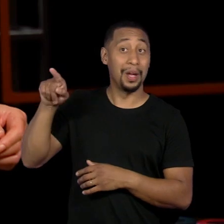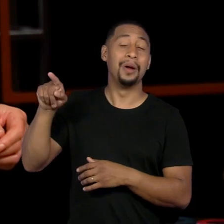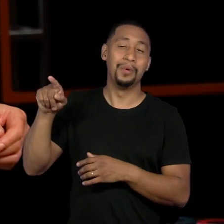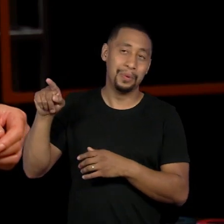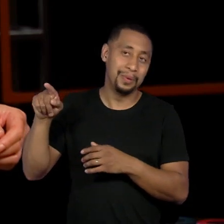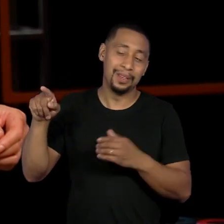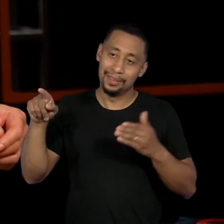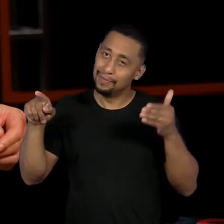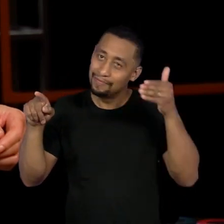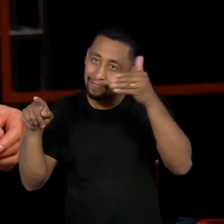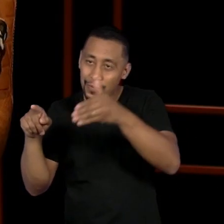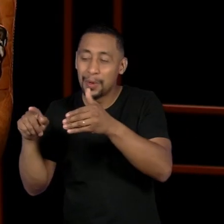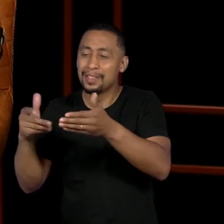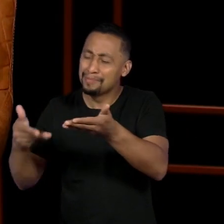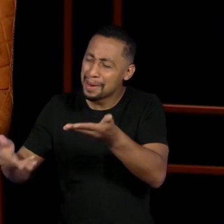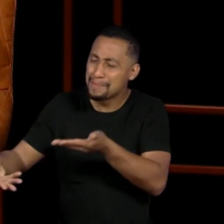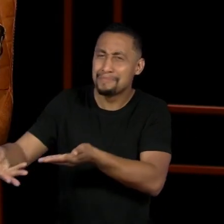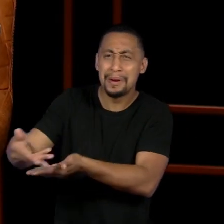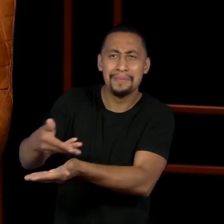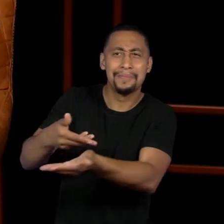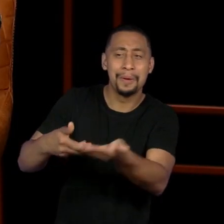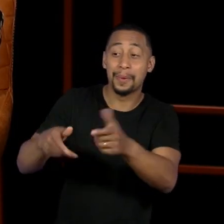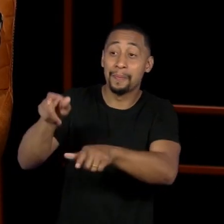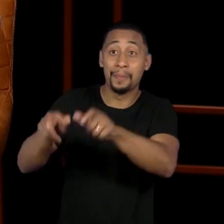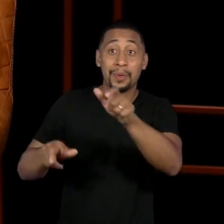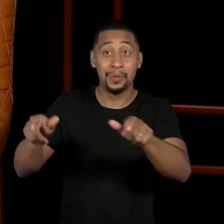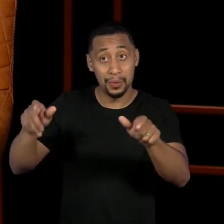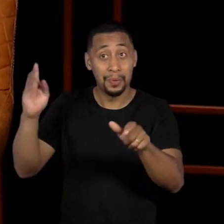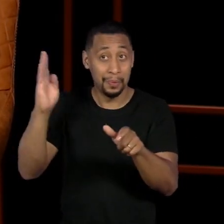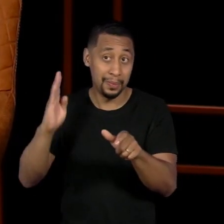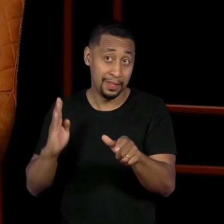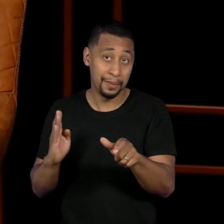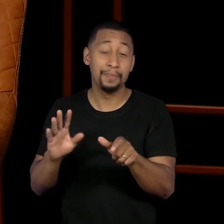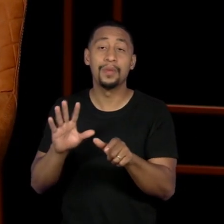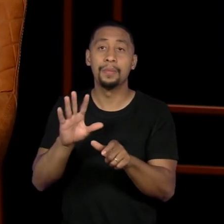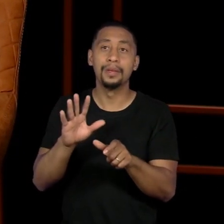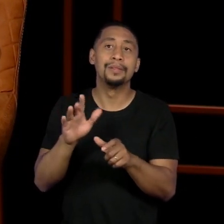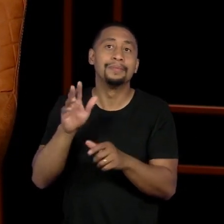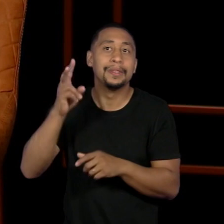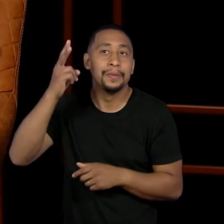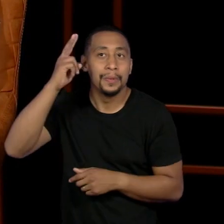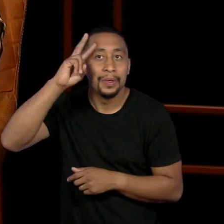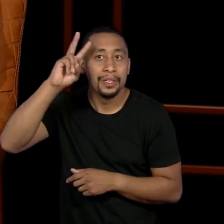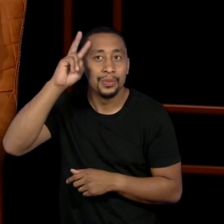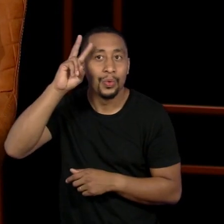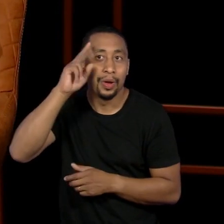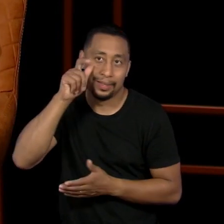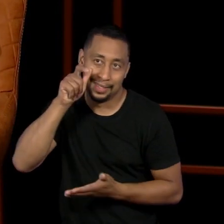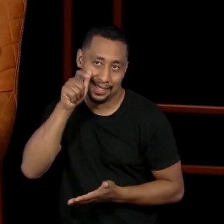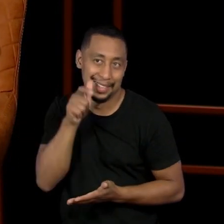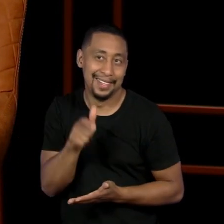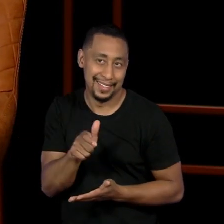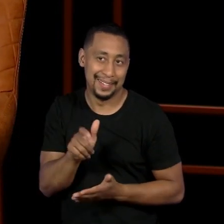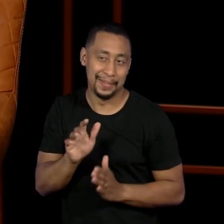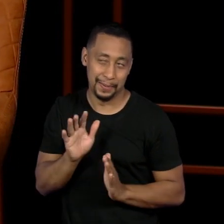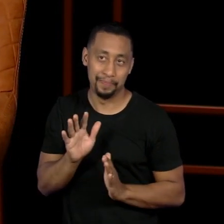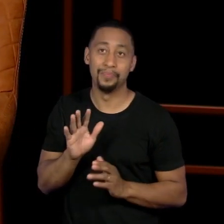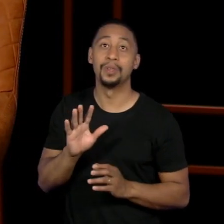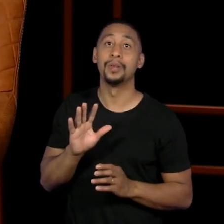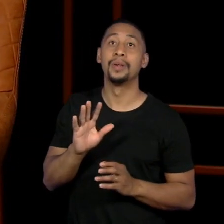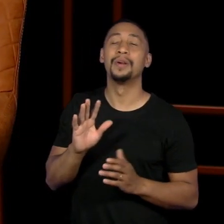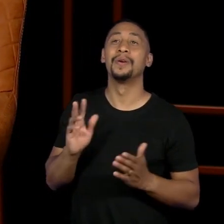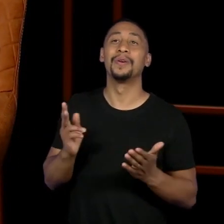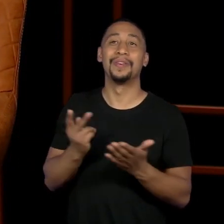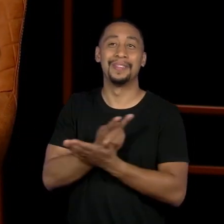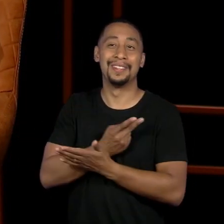Tinha muita gente do Brasil. Aliás, tem uma história até interessante, que é a história da cassete do meu